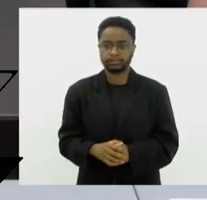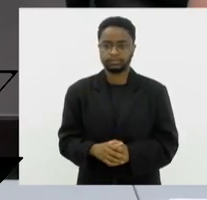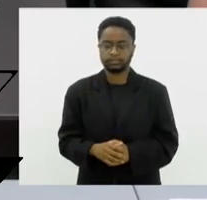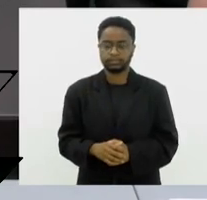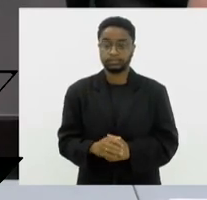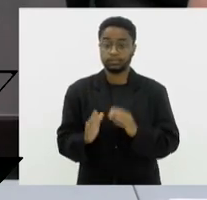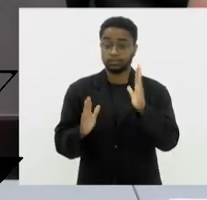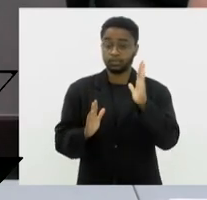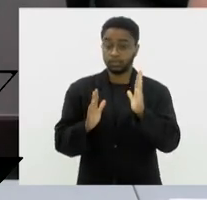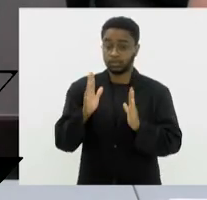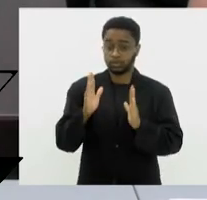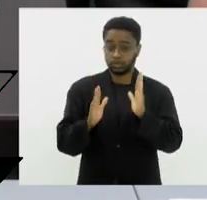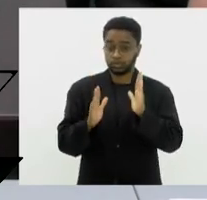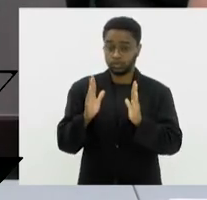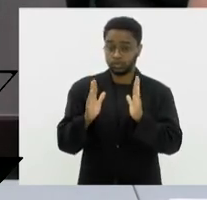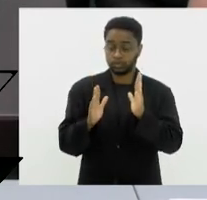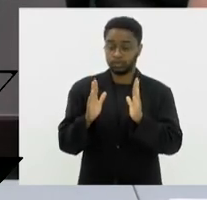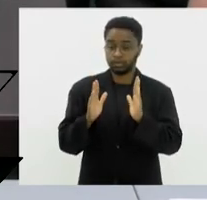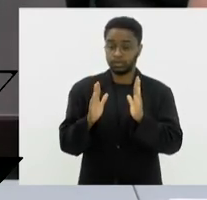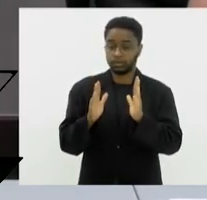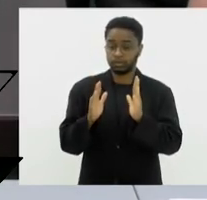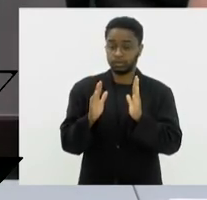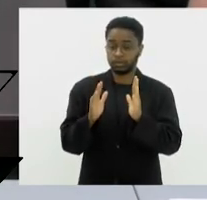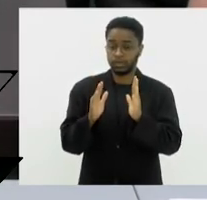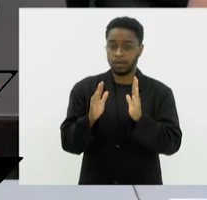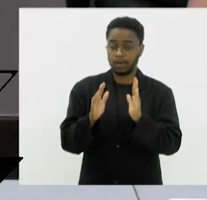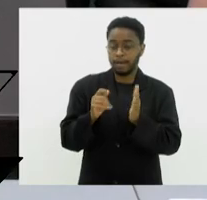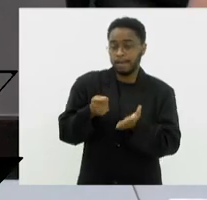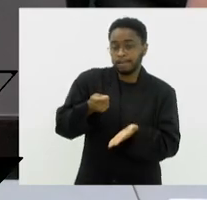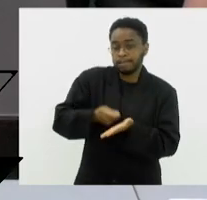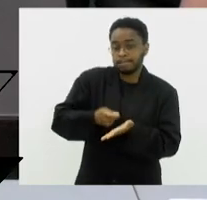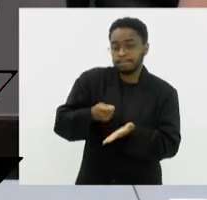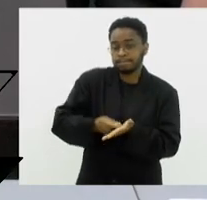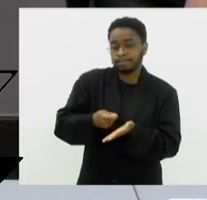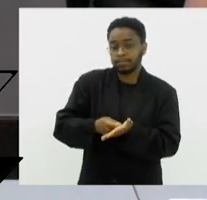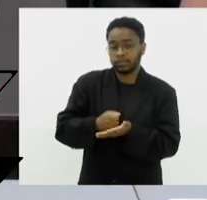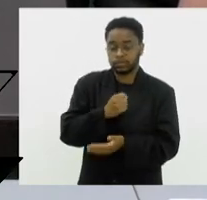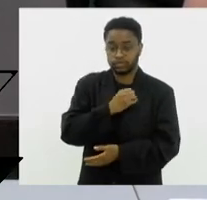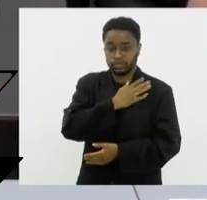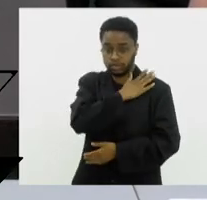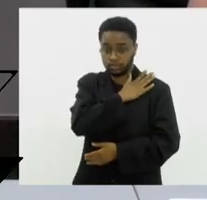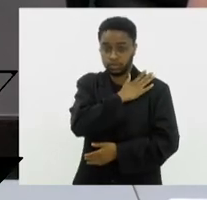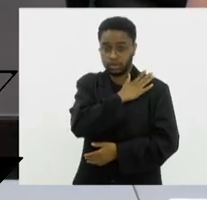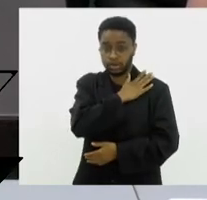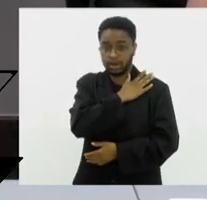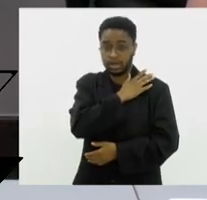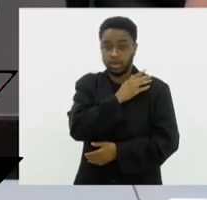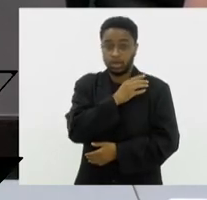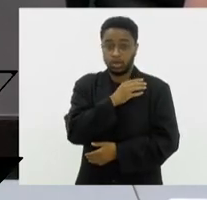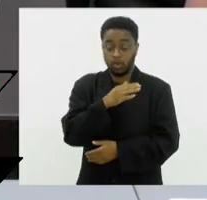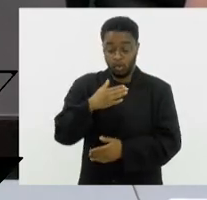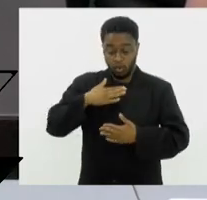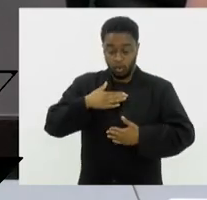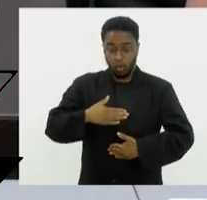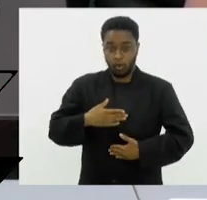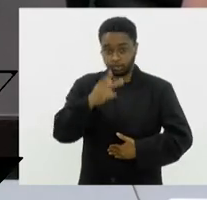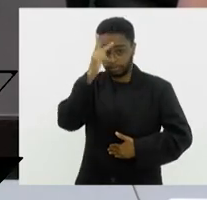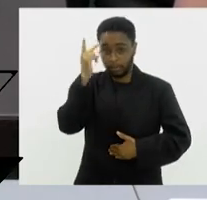período de chumbo da ditadura, cremou preso político. Cremou.